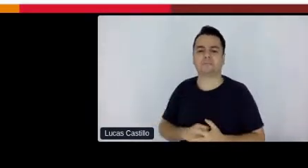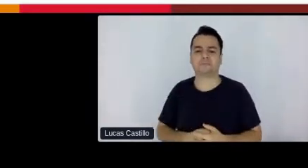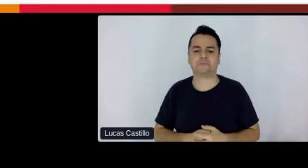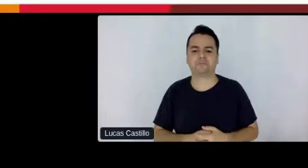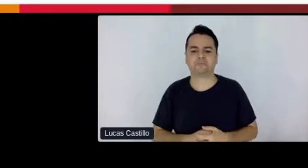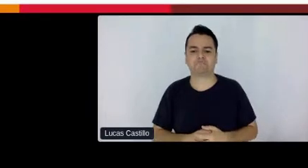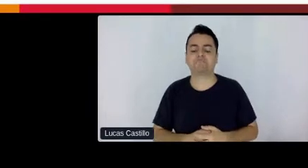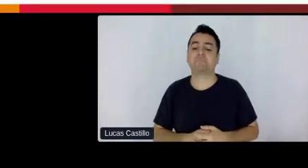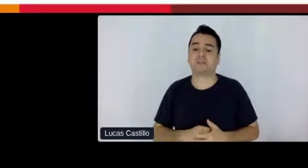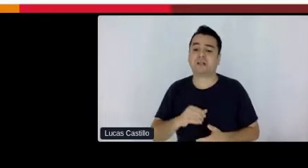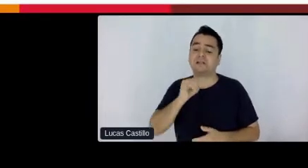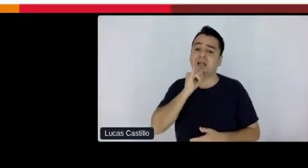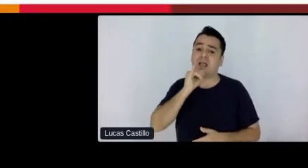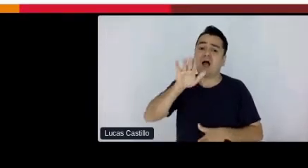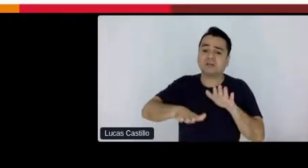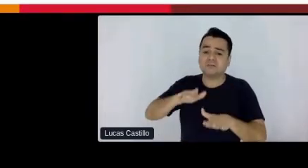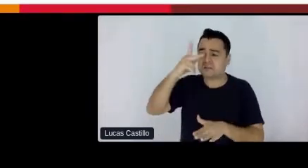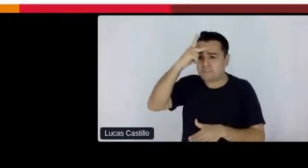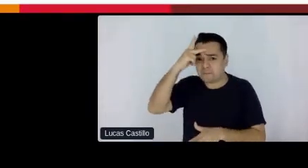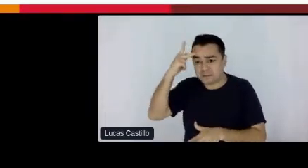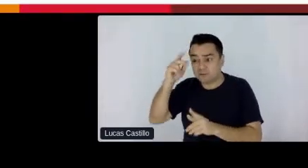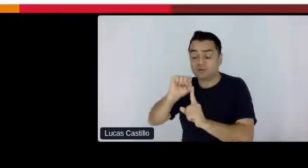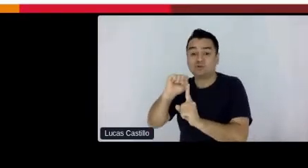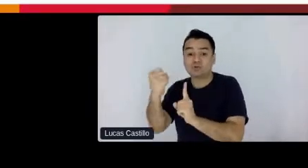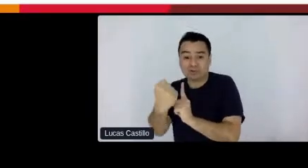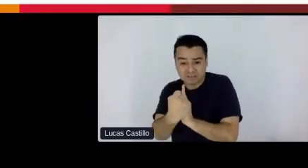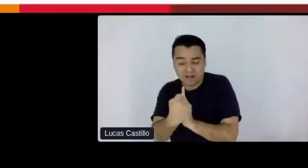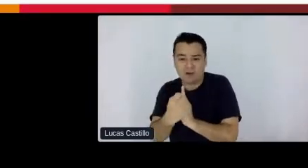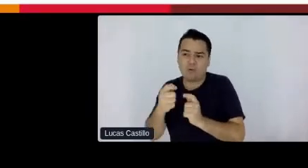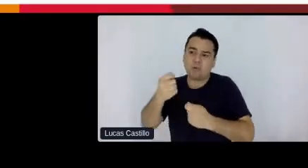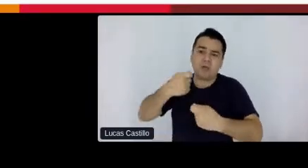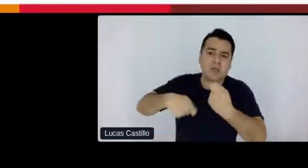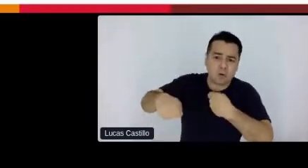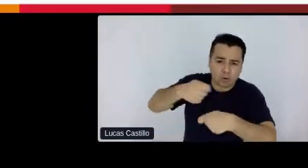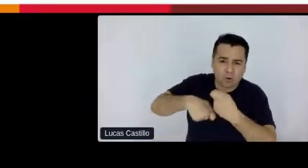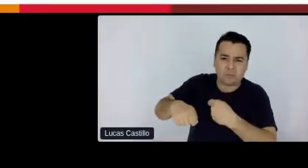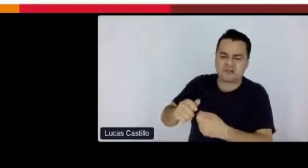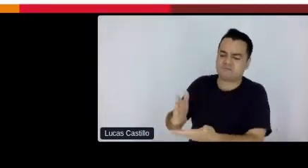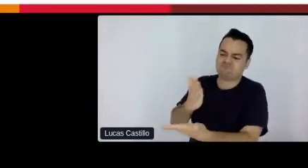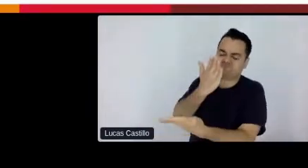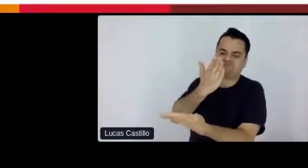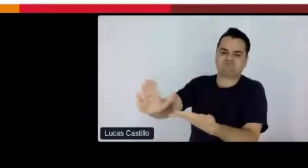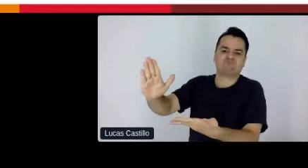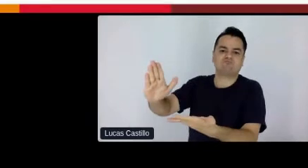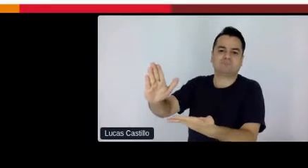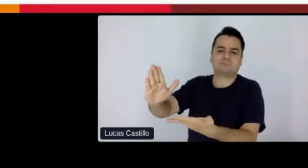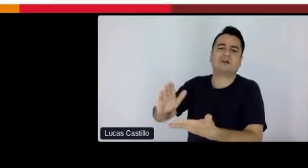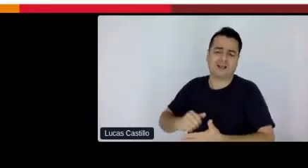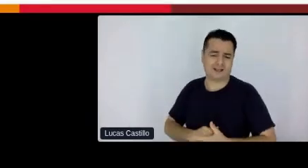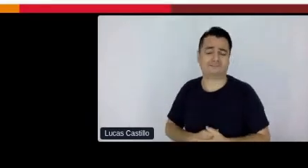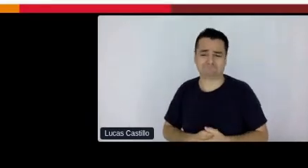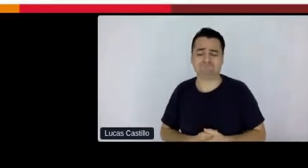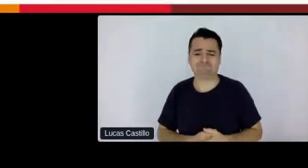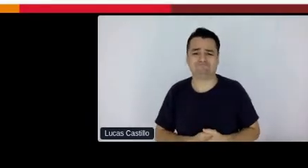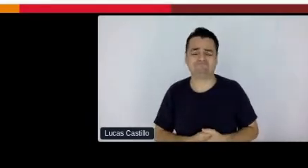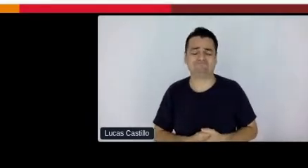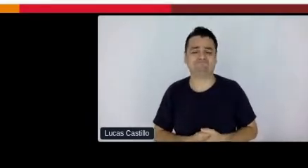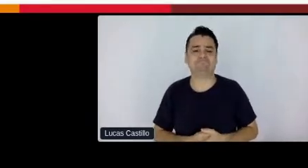oportunidades, direitos e no convívio social e econômico de forma excludente e